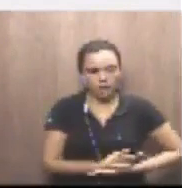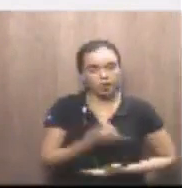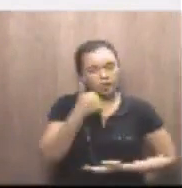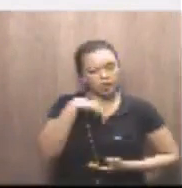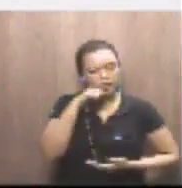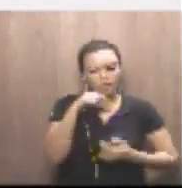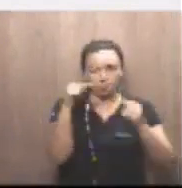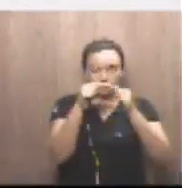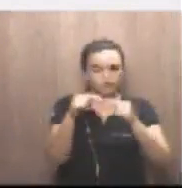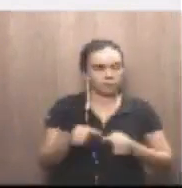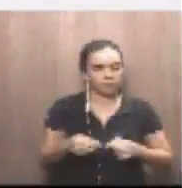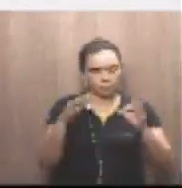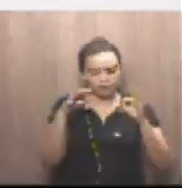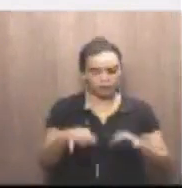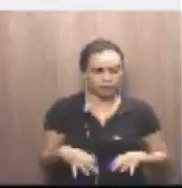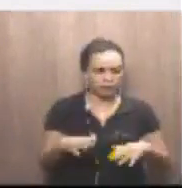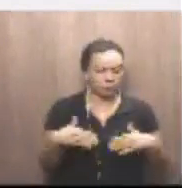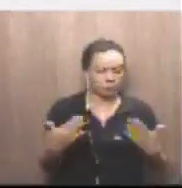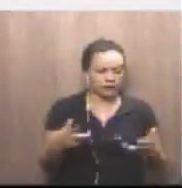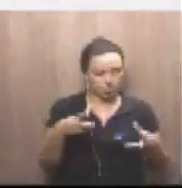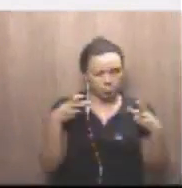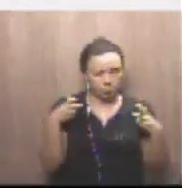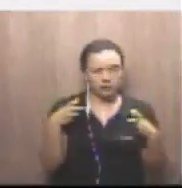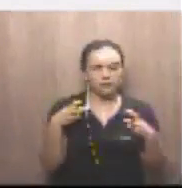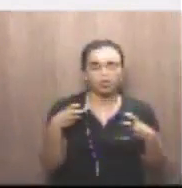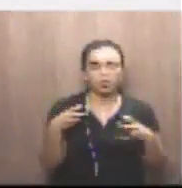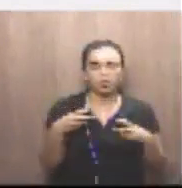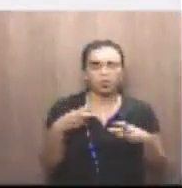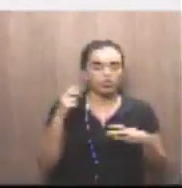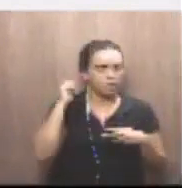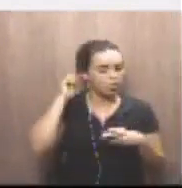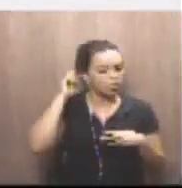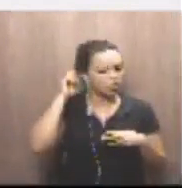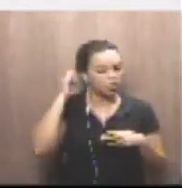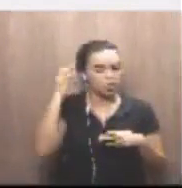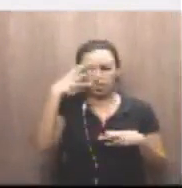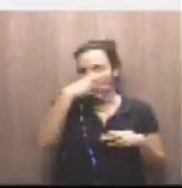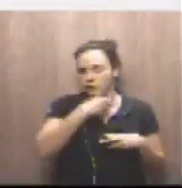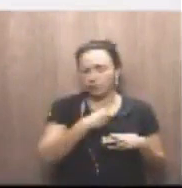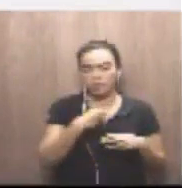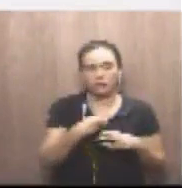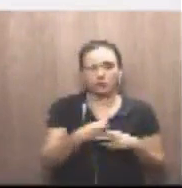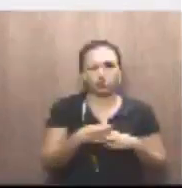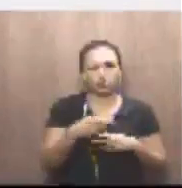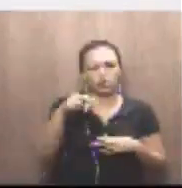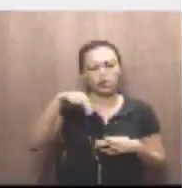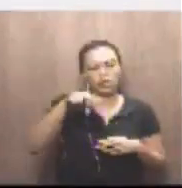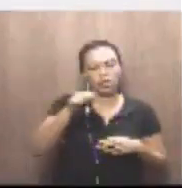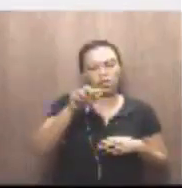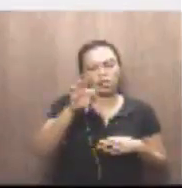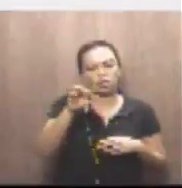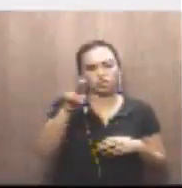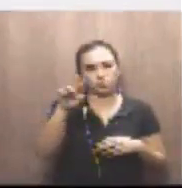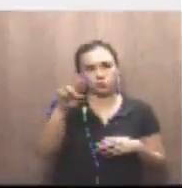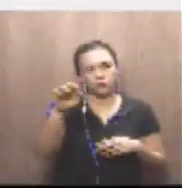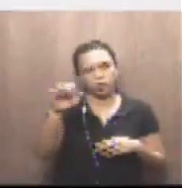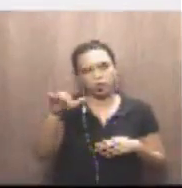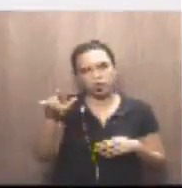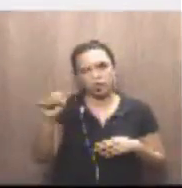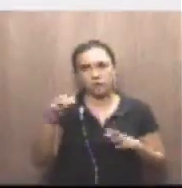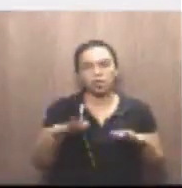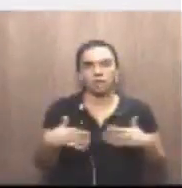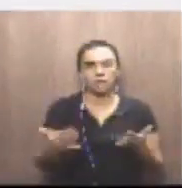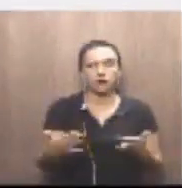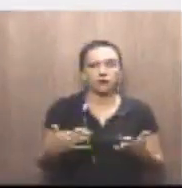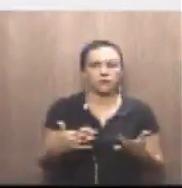mãe. Então, perceba como é belo essa questão da natureza, quando se deixa,